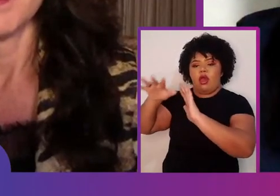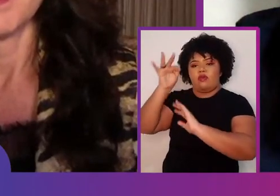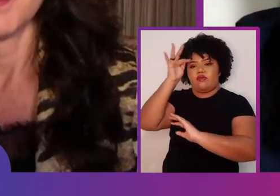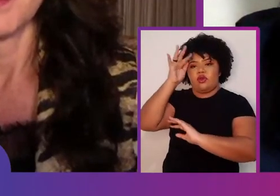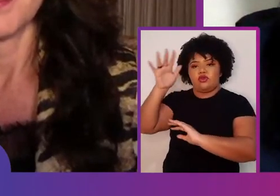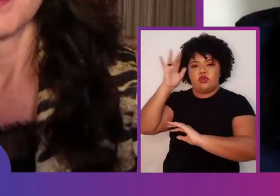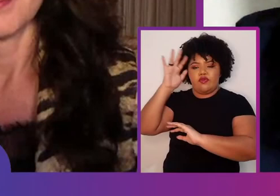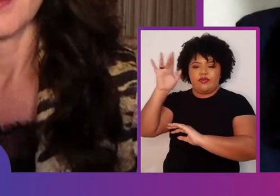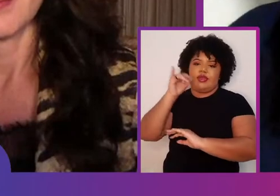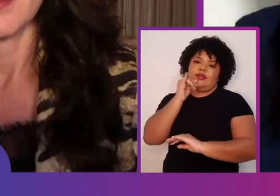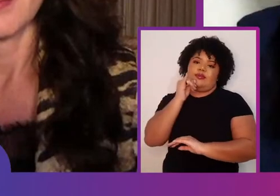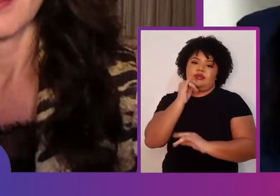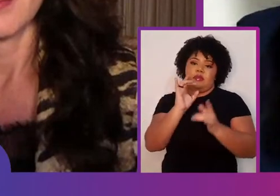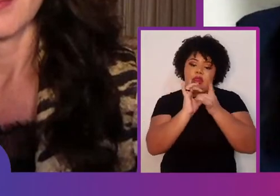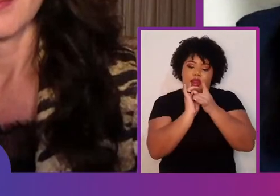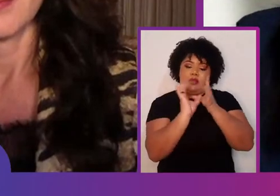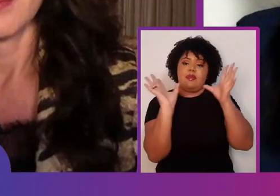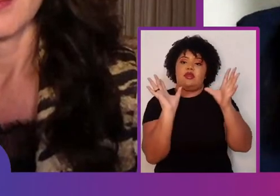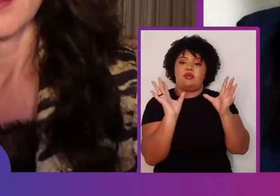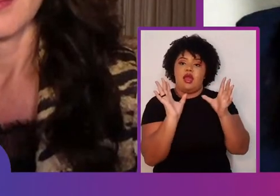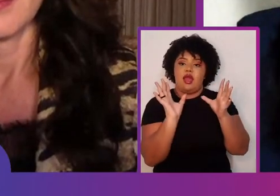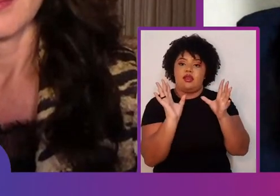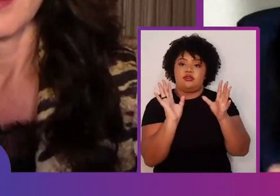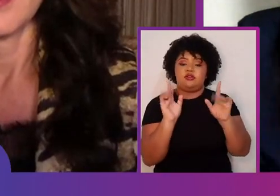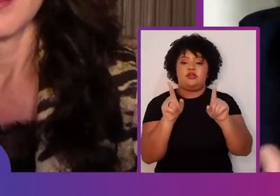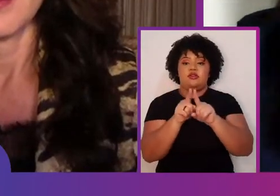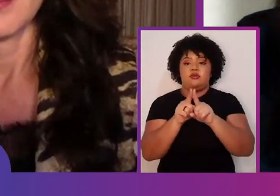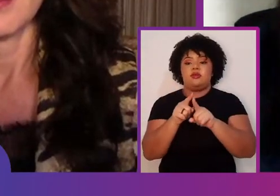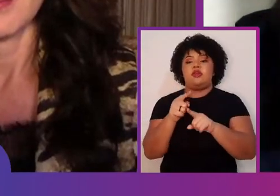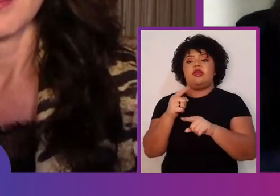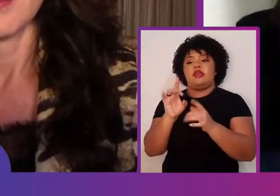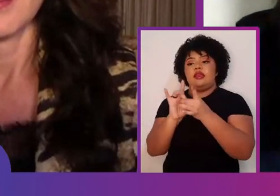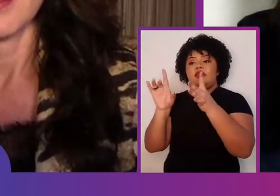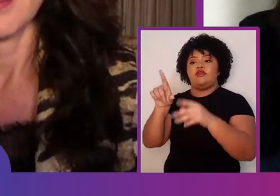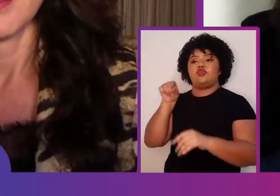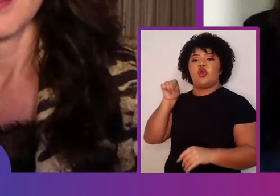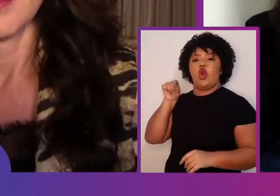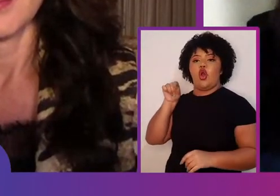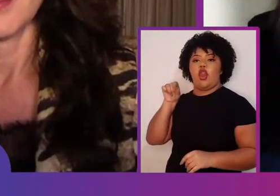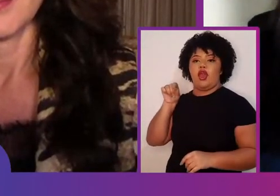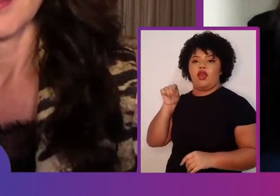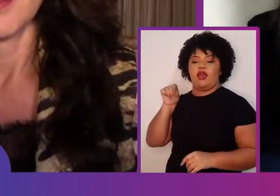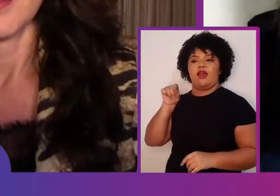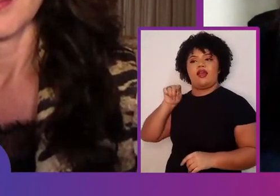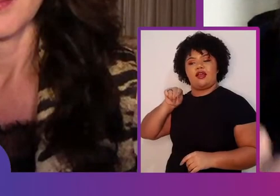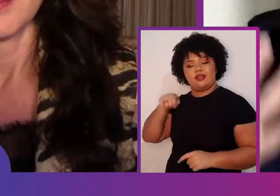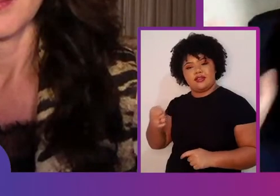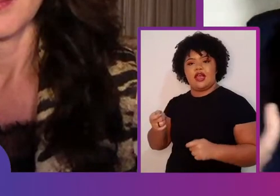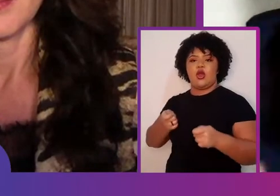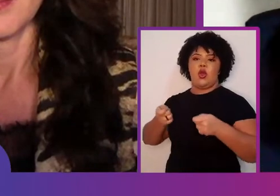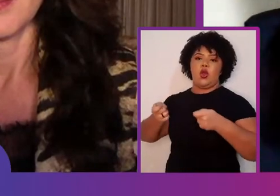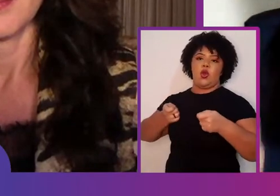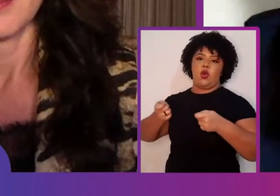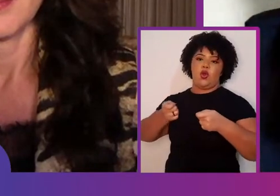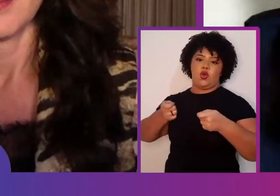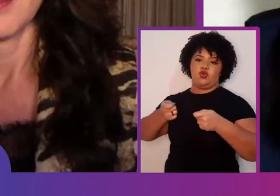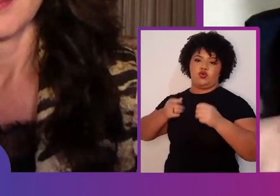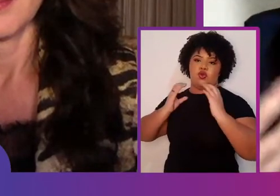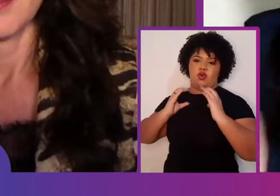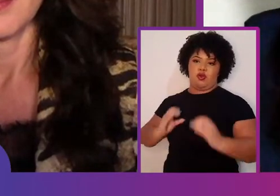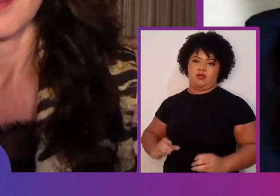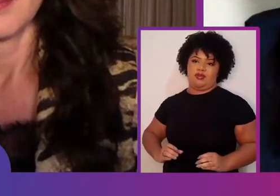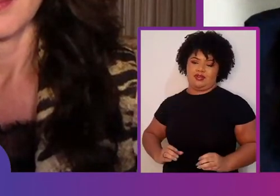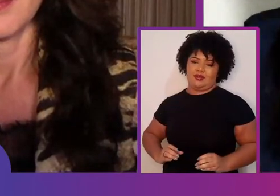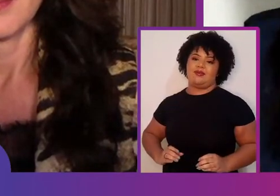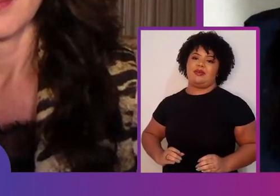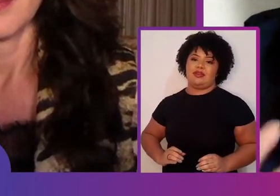expressão plena do indivíduo, e de livre-arbítrio, que é o controle sobre as ações do indivíduo. E essas duas